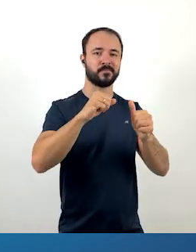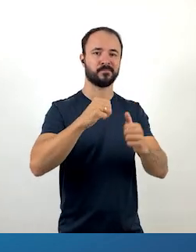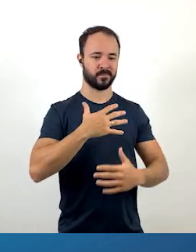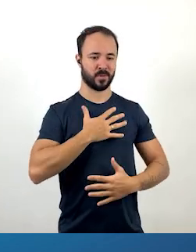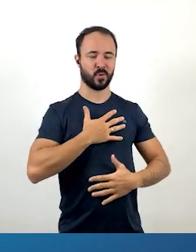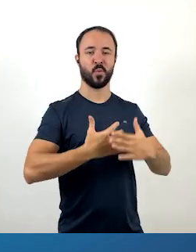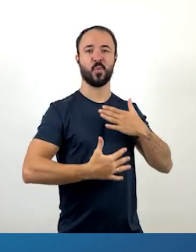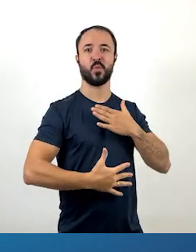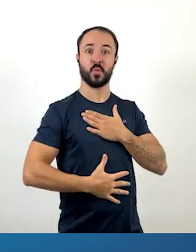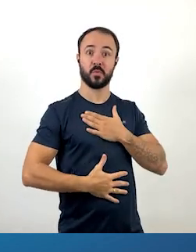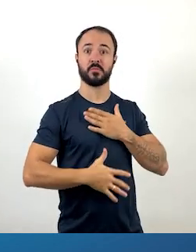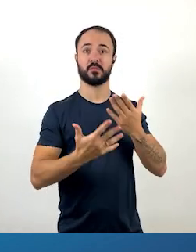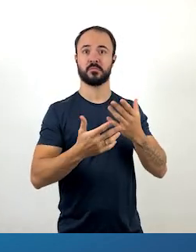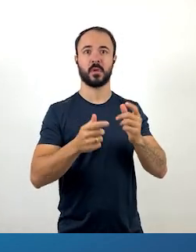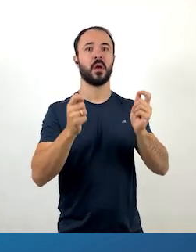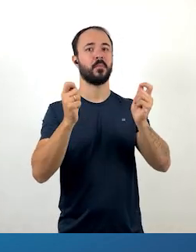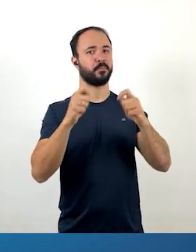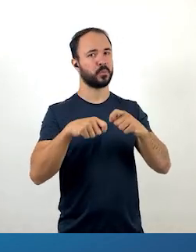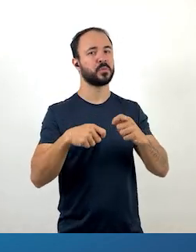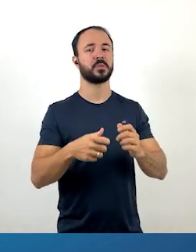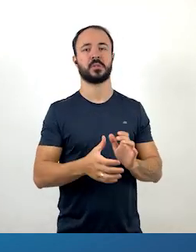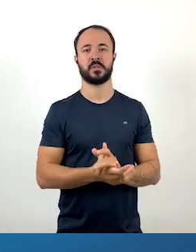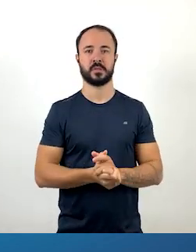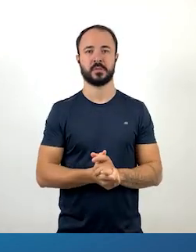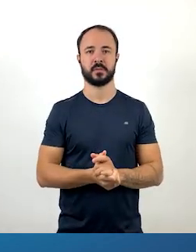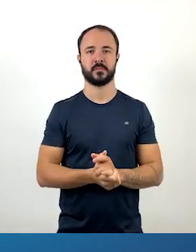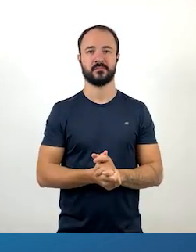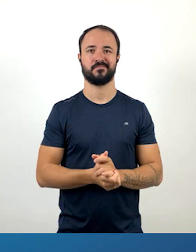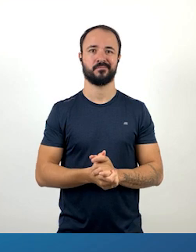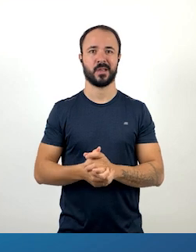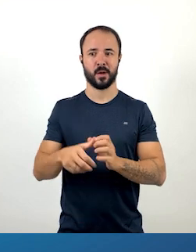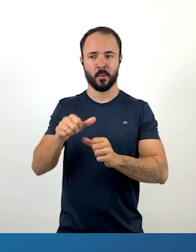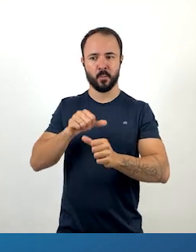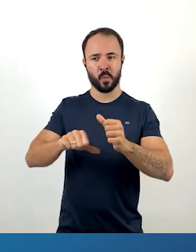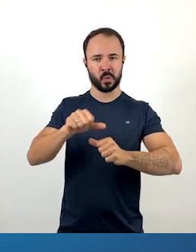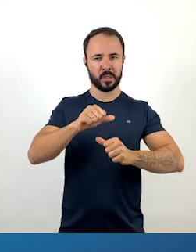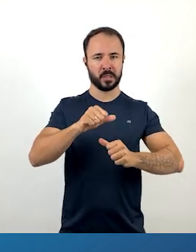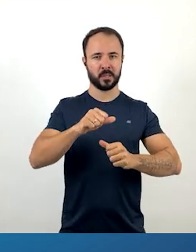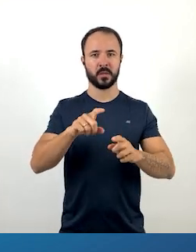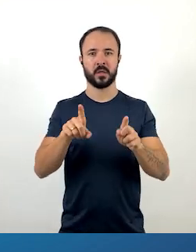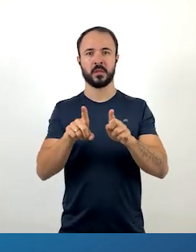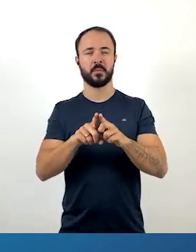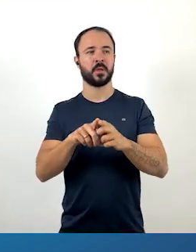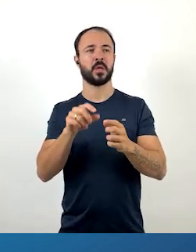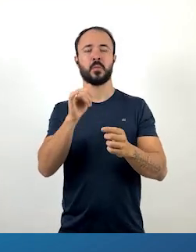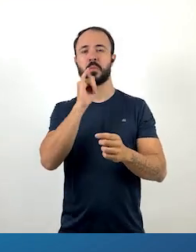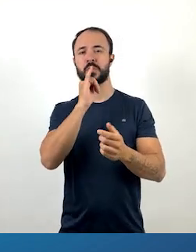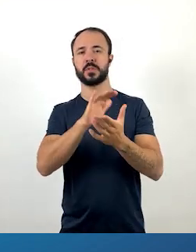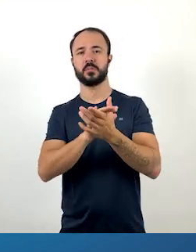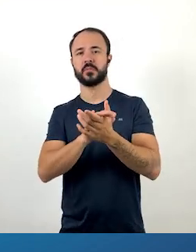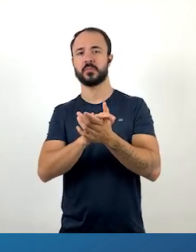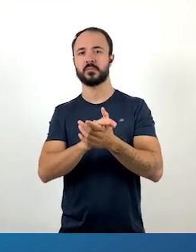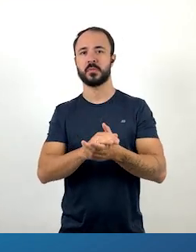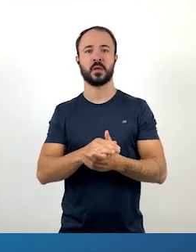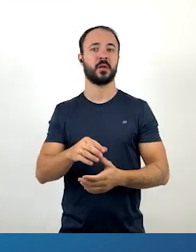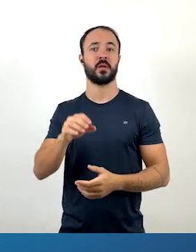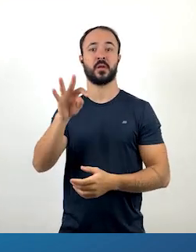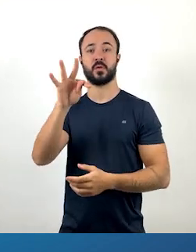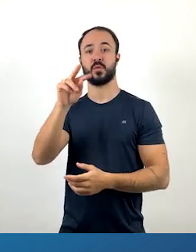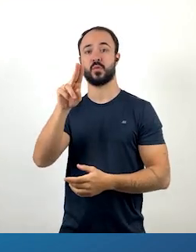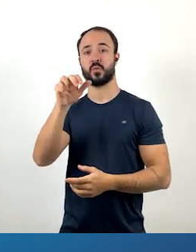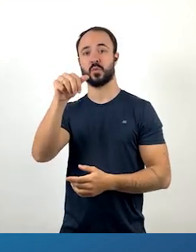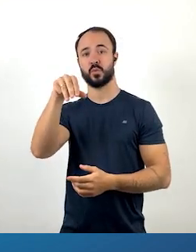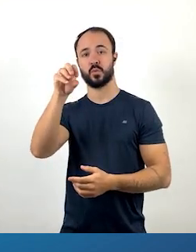algumas inserções no nosso DNA, algumas alterações gênicas que conferem mutações. Então há risco de tumores, risco de desenvolvimento de algumas